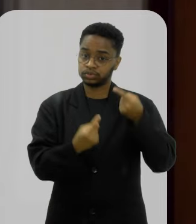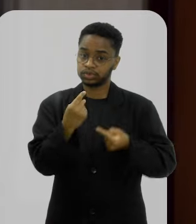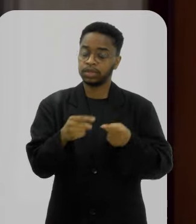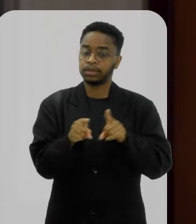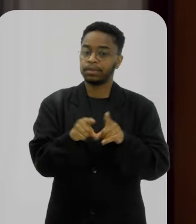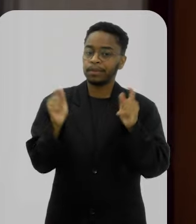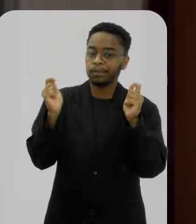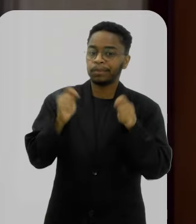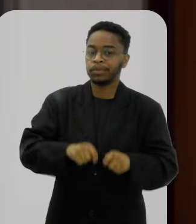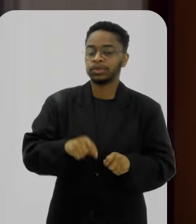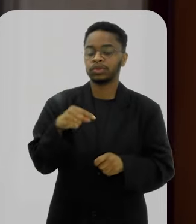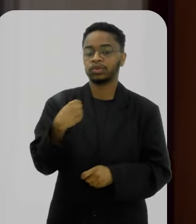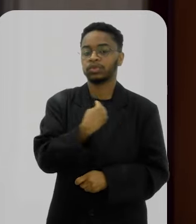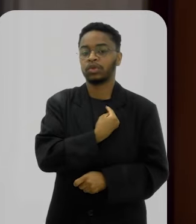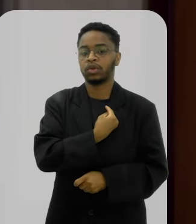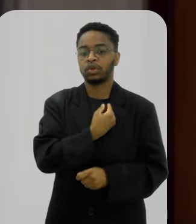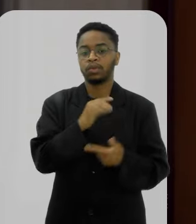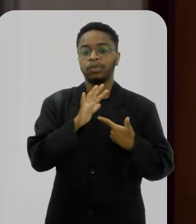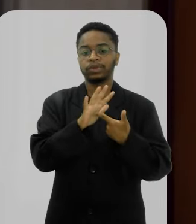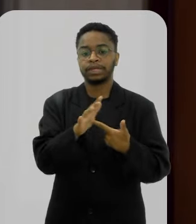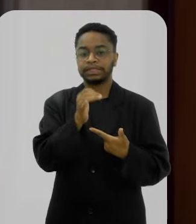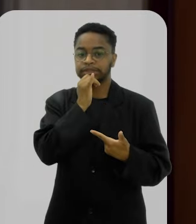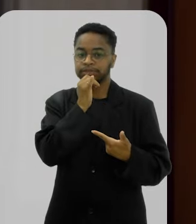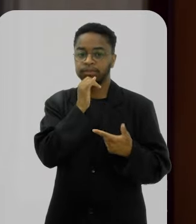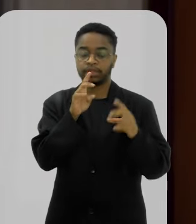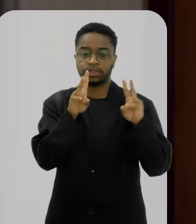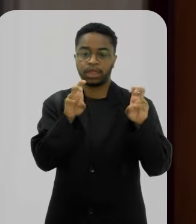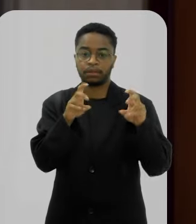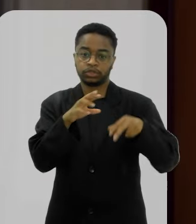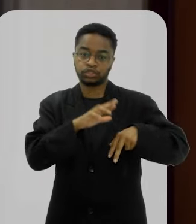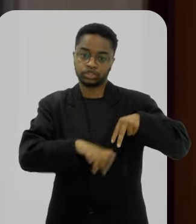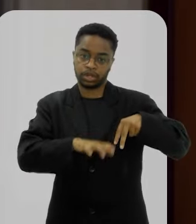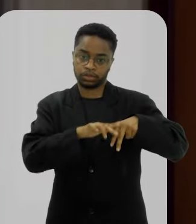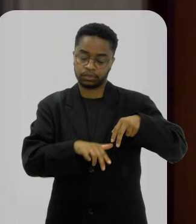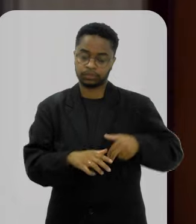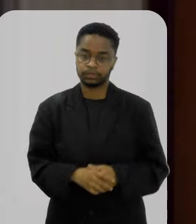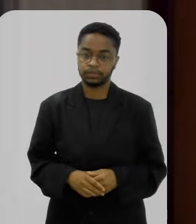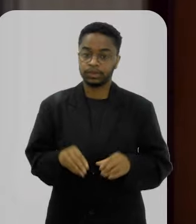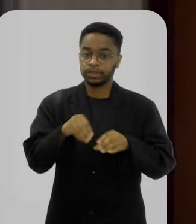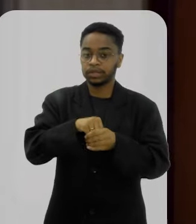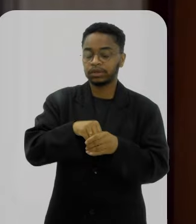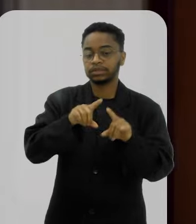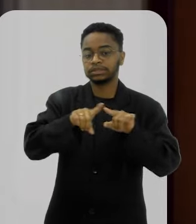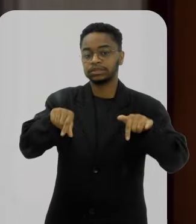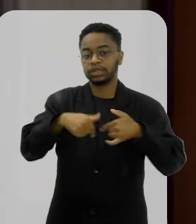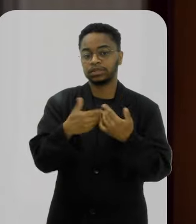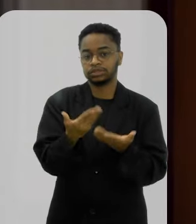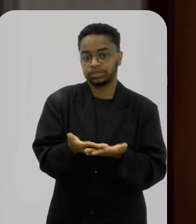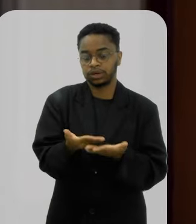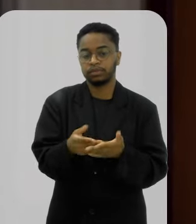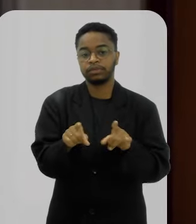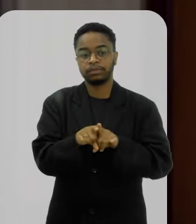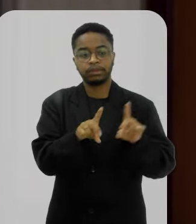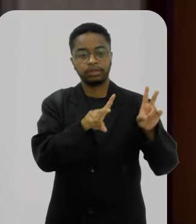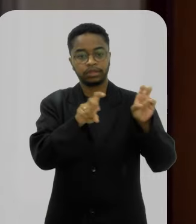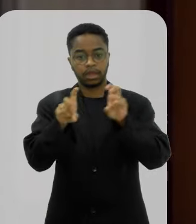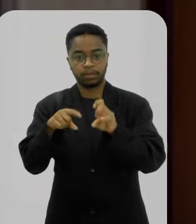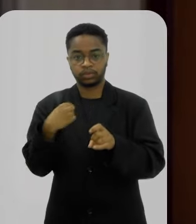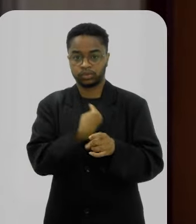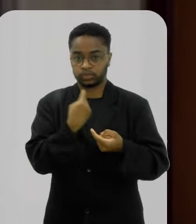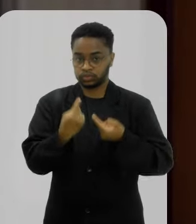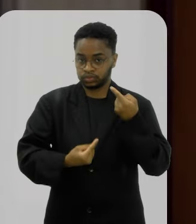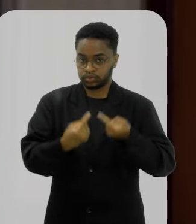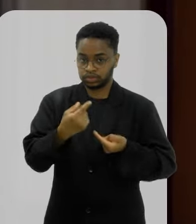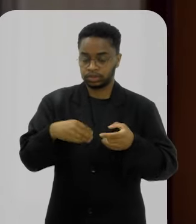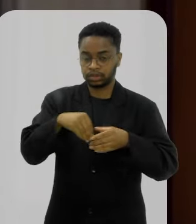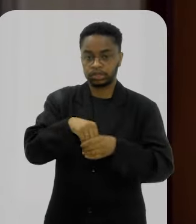pode abordar que possibilitam a gente trabalhar questões de gênero, por exemplo, em sala de aula. Então, os temas que nós abordamos